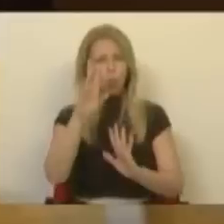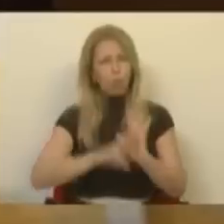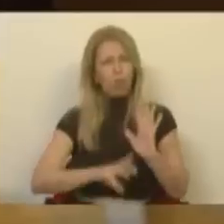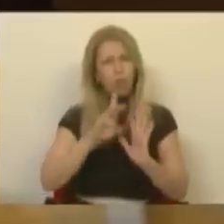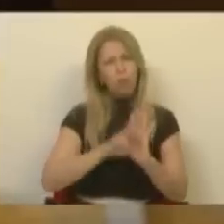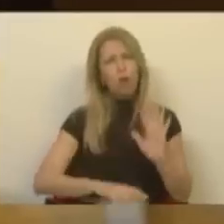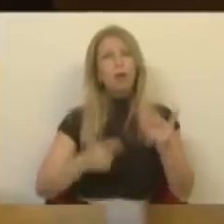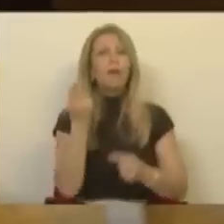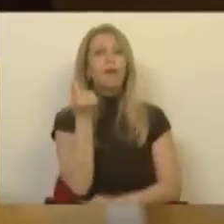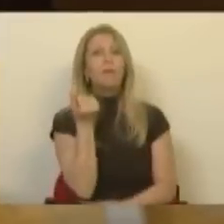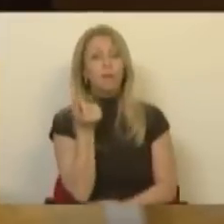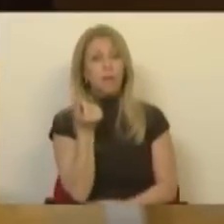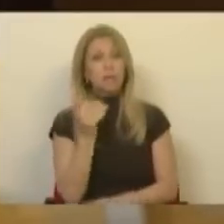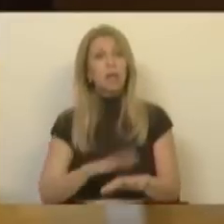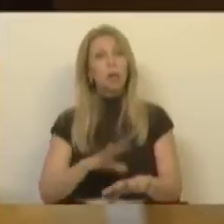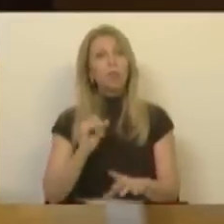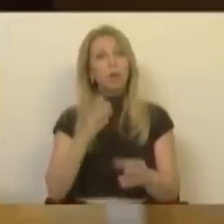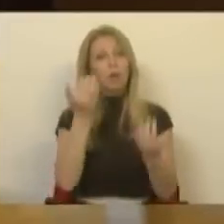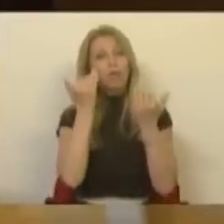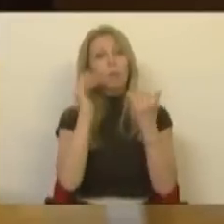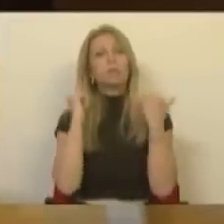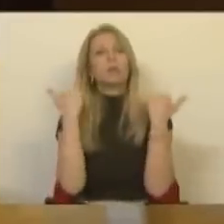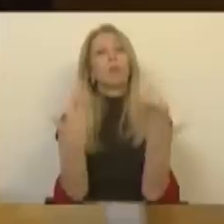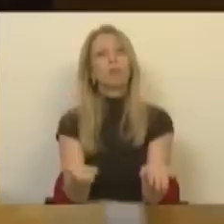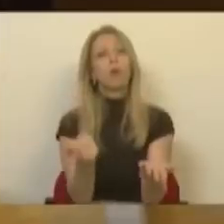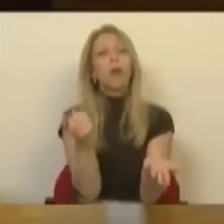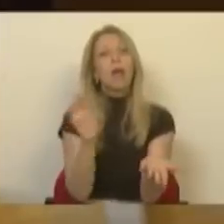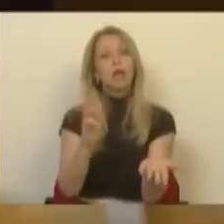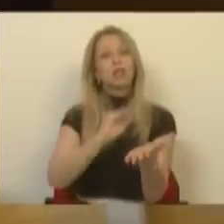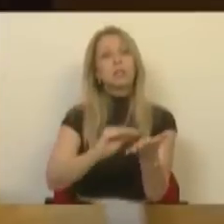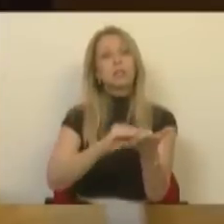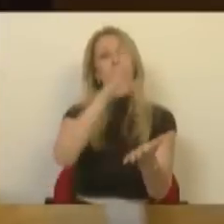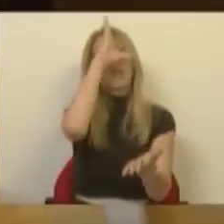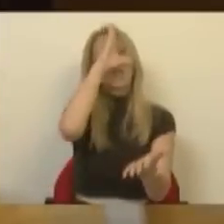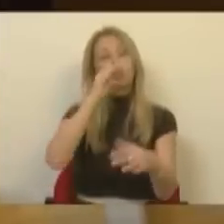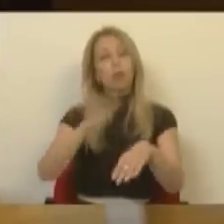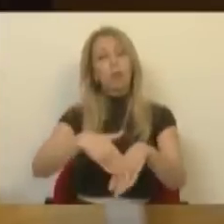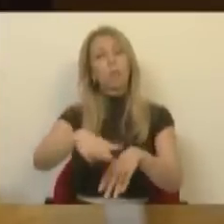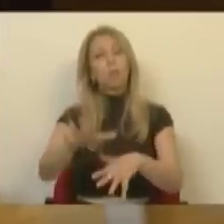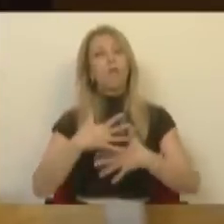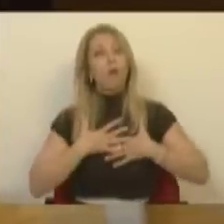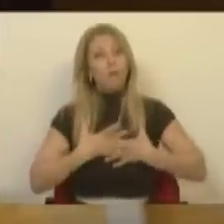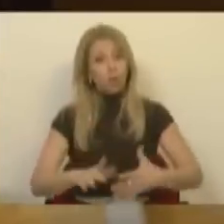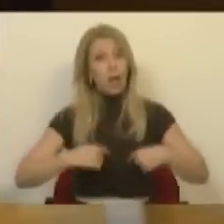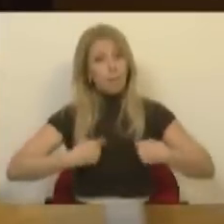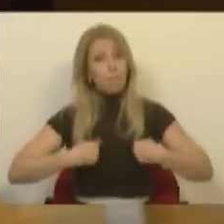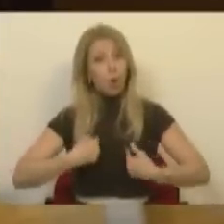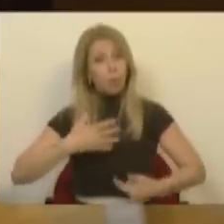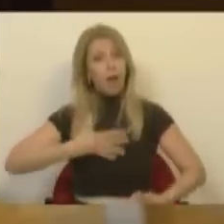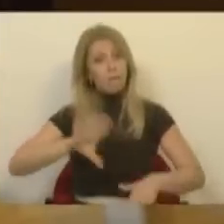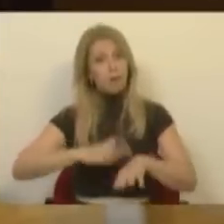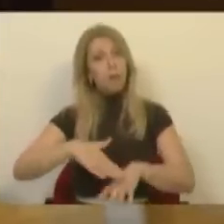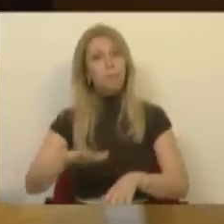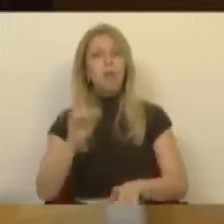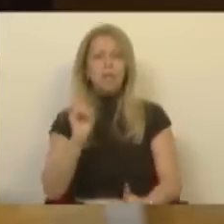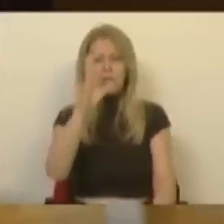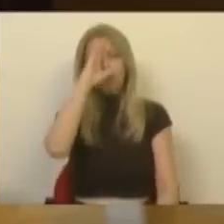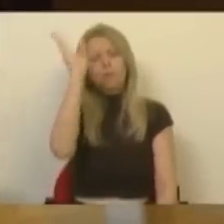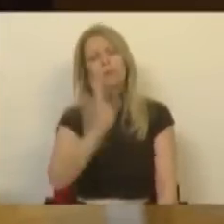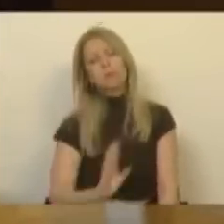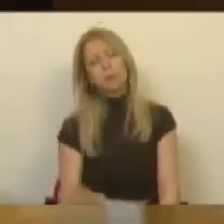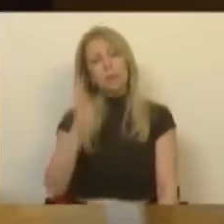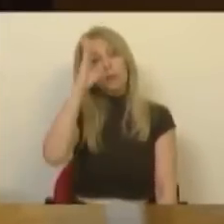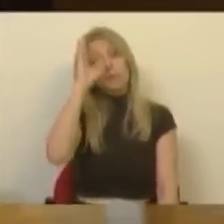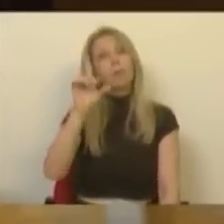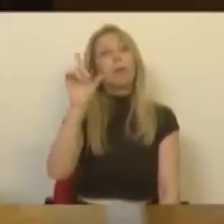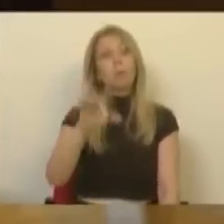na comunicação que fez ao dizer que Eis que estar teria saído por vontade própria isso já sabemos de tal forma sabemos que